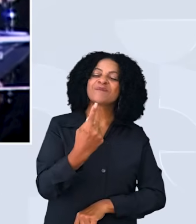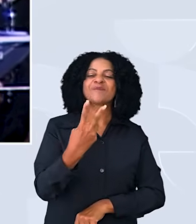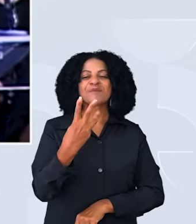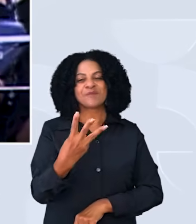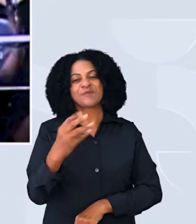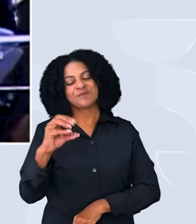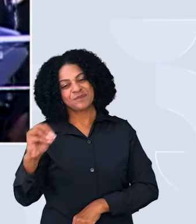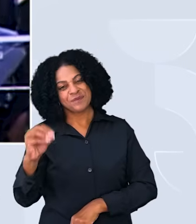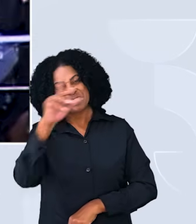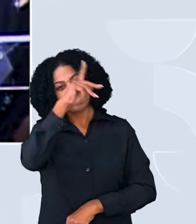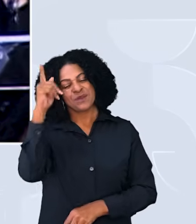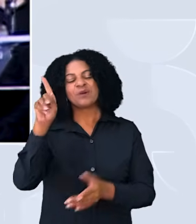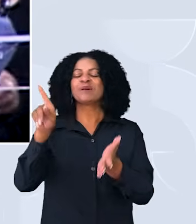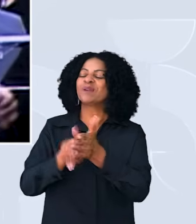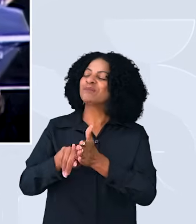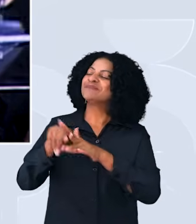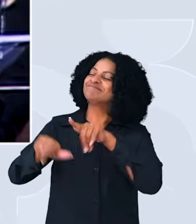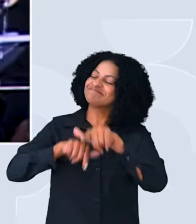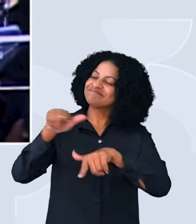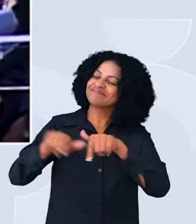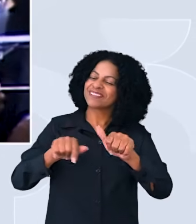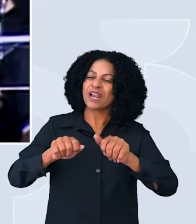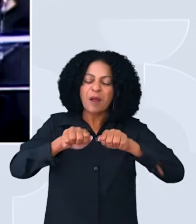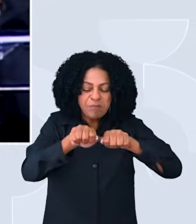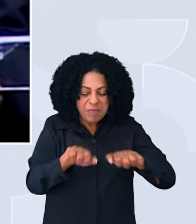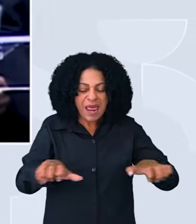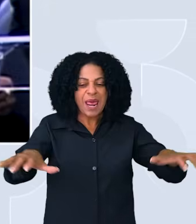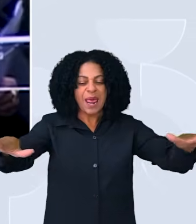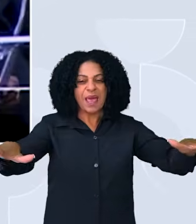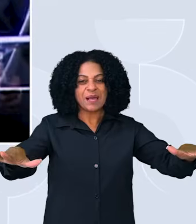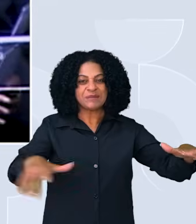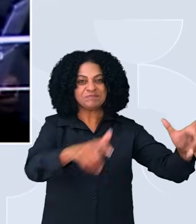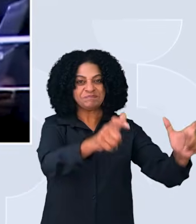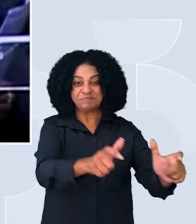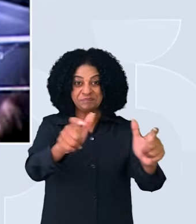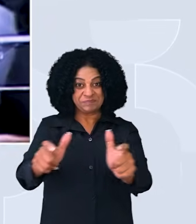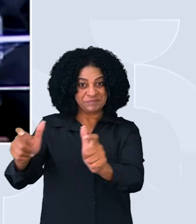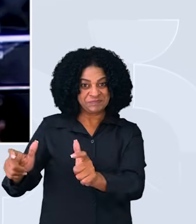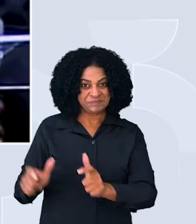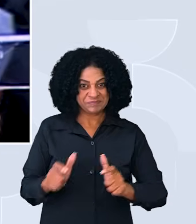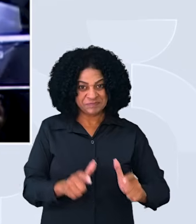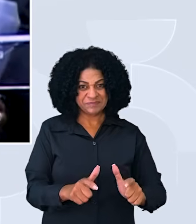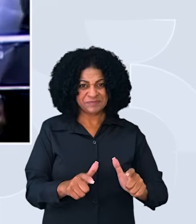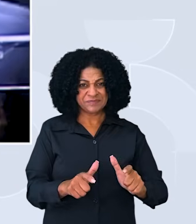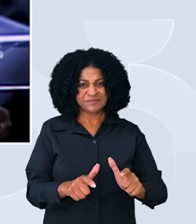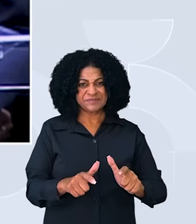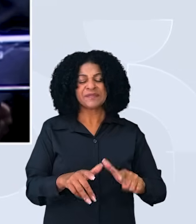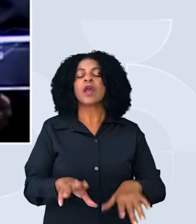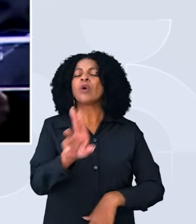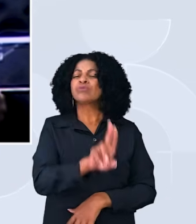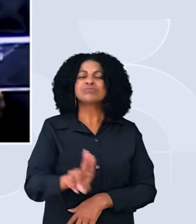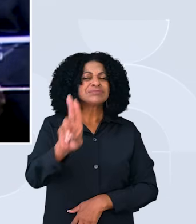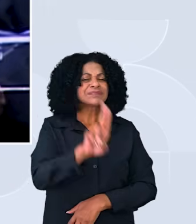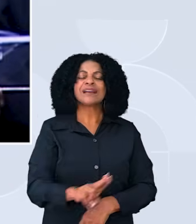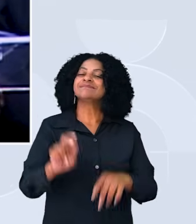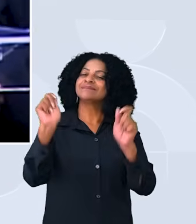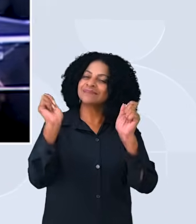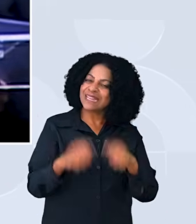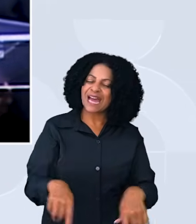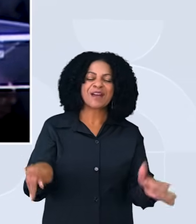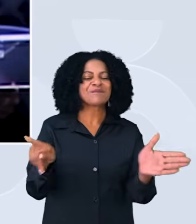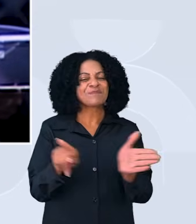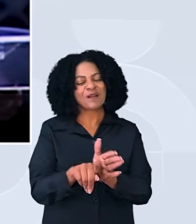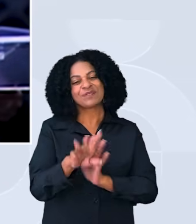1.314 varas de trabalho espalhadas por todo o Brasil. Será também um espaço a ser utilizado para